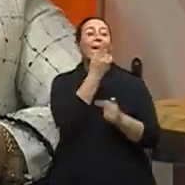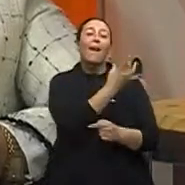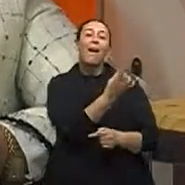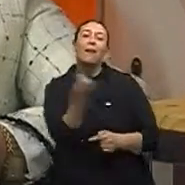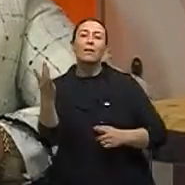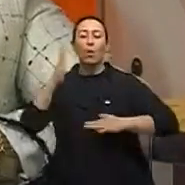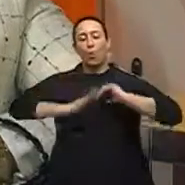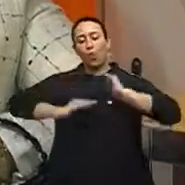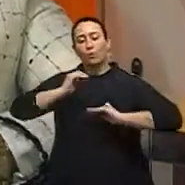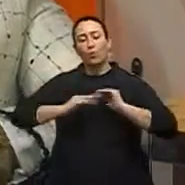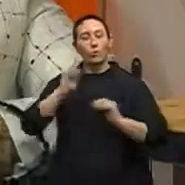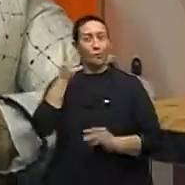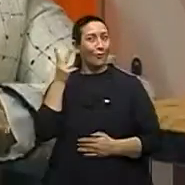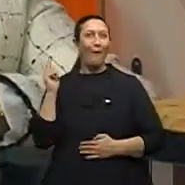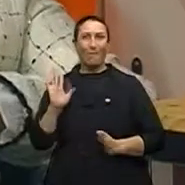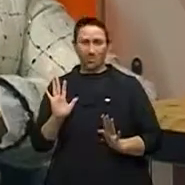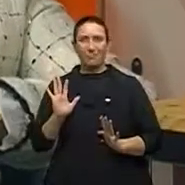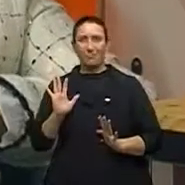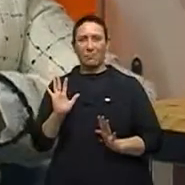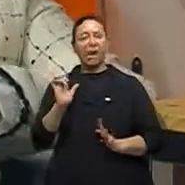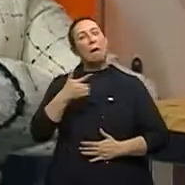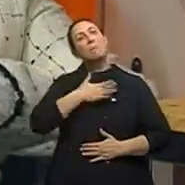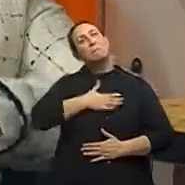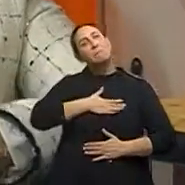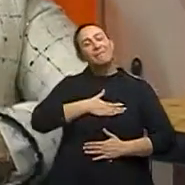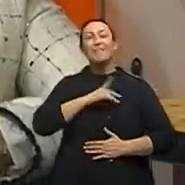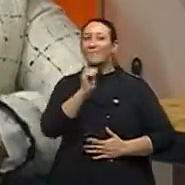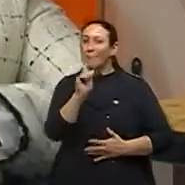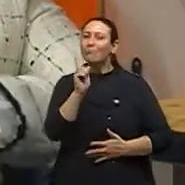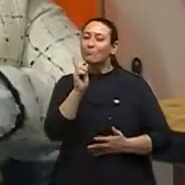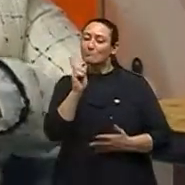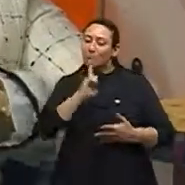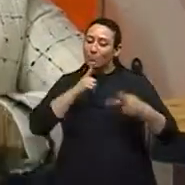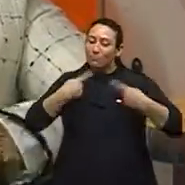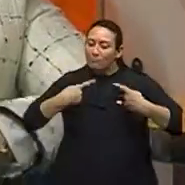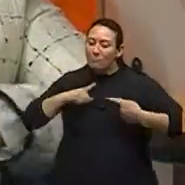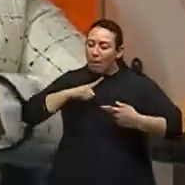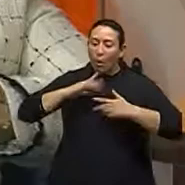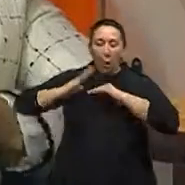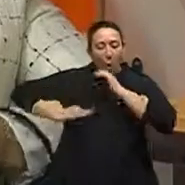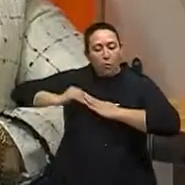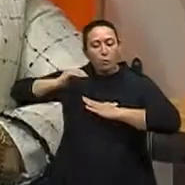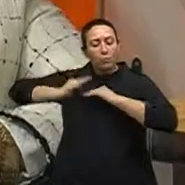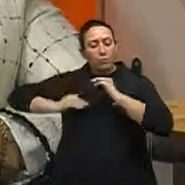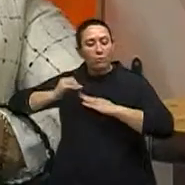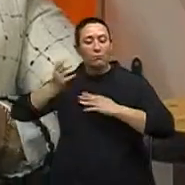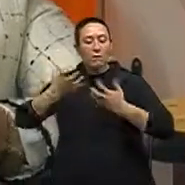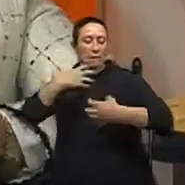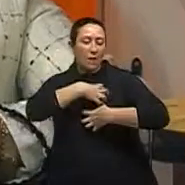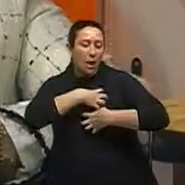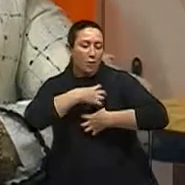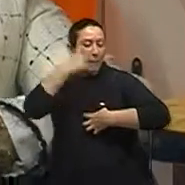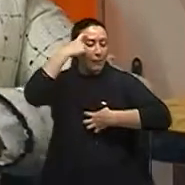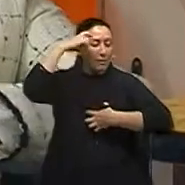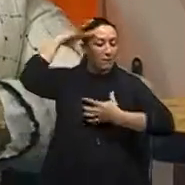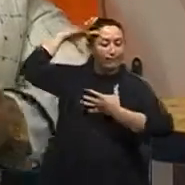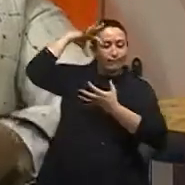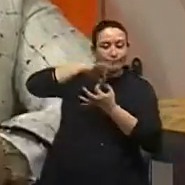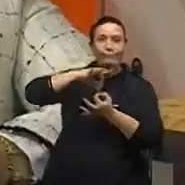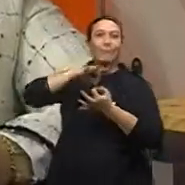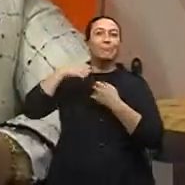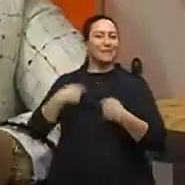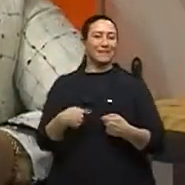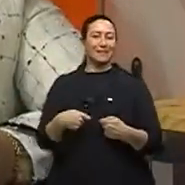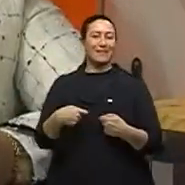história cada um no momento em que puder conectar o que pensa com o que sente ele vai ser mais